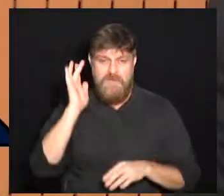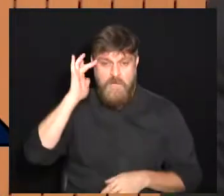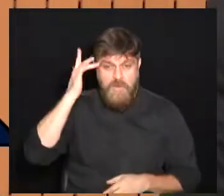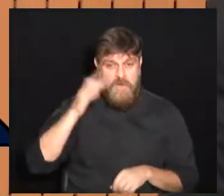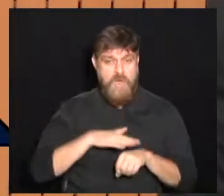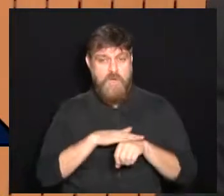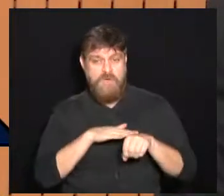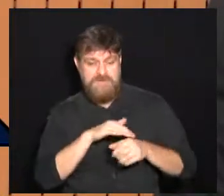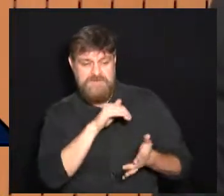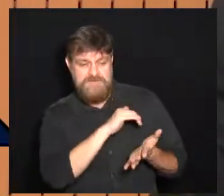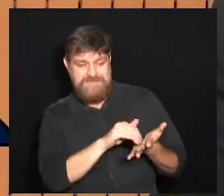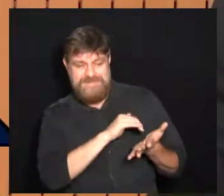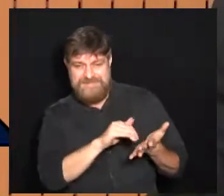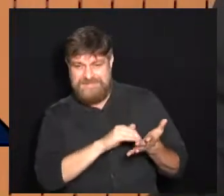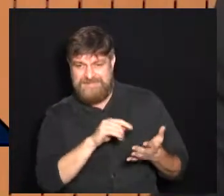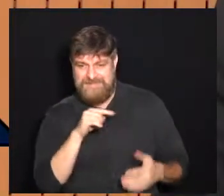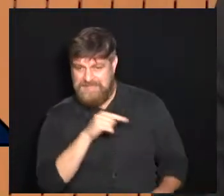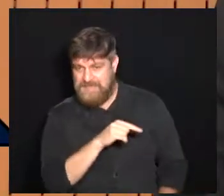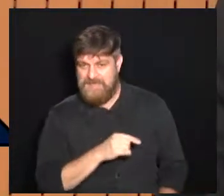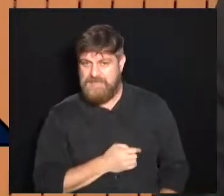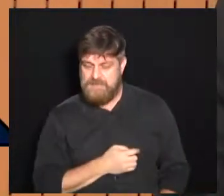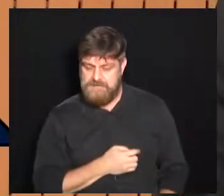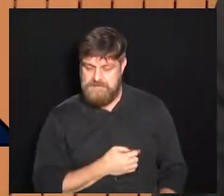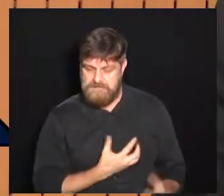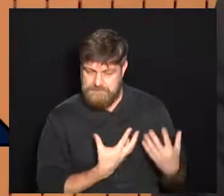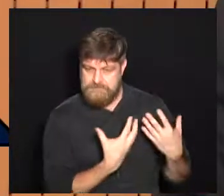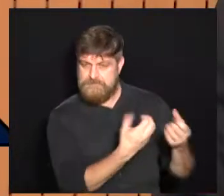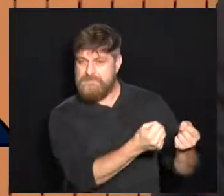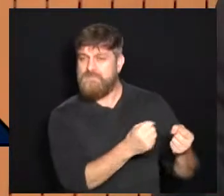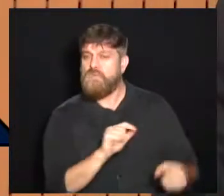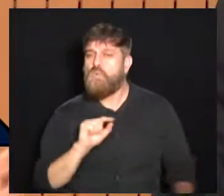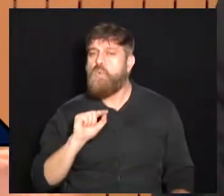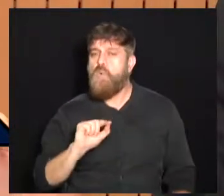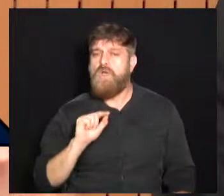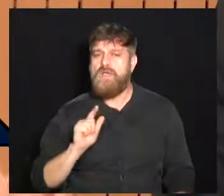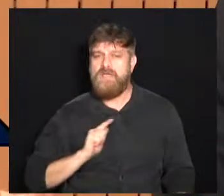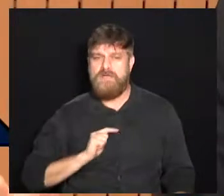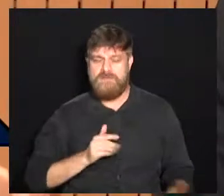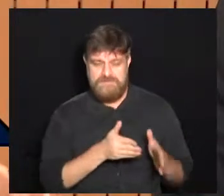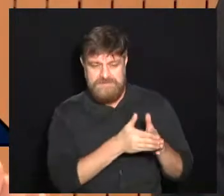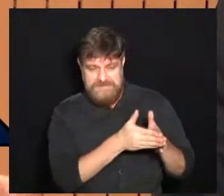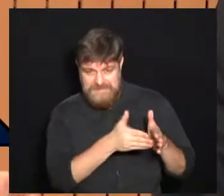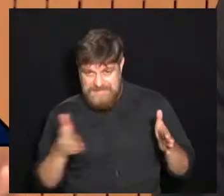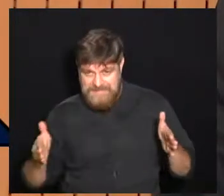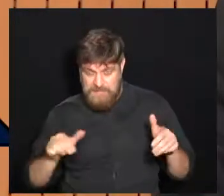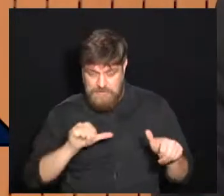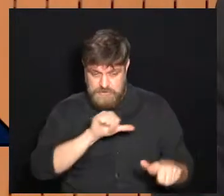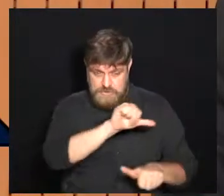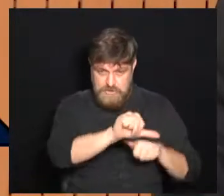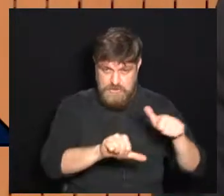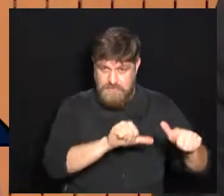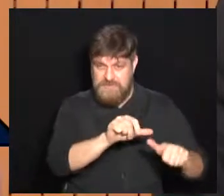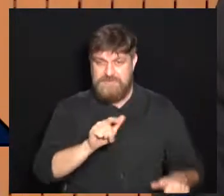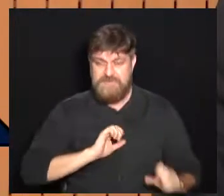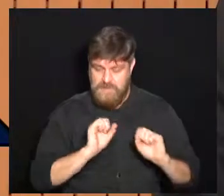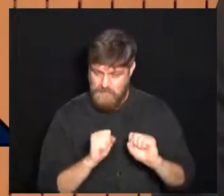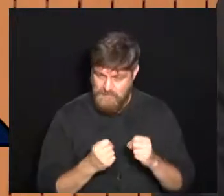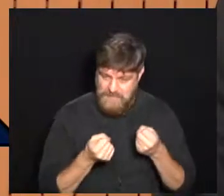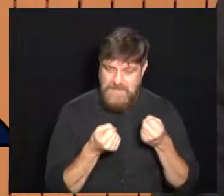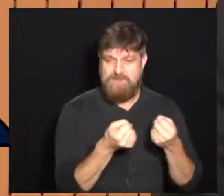aqui com a secretária, ela está levando em consideração, que é fazer, nesse período de transição, um